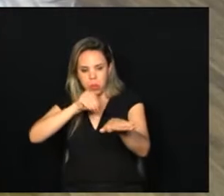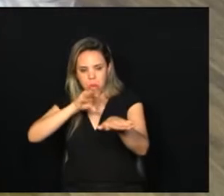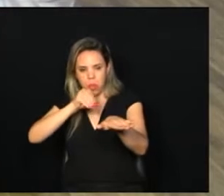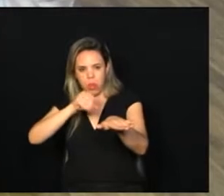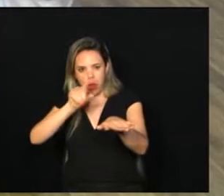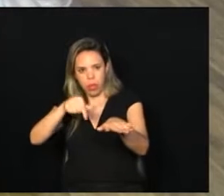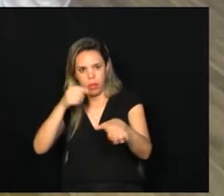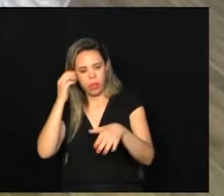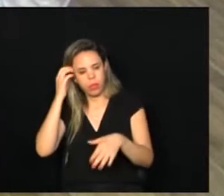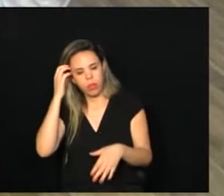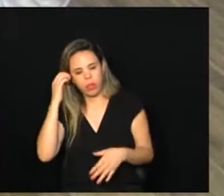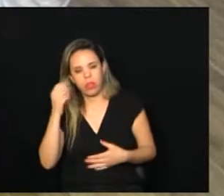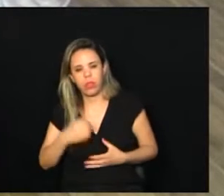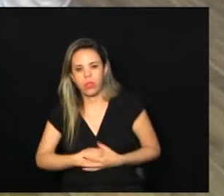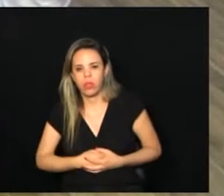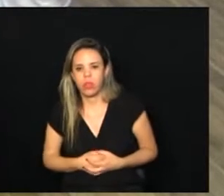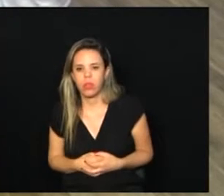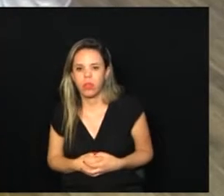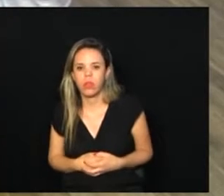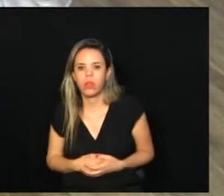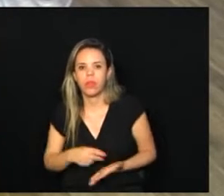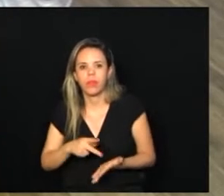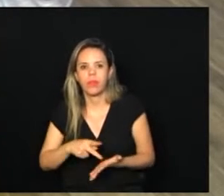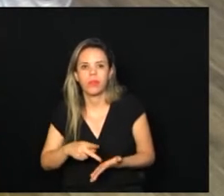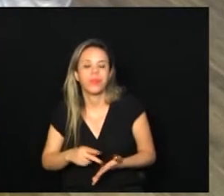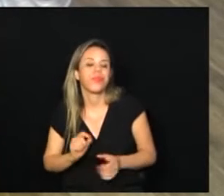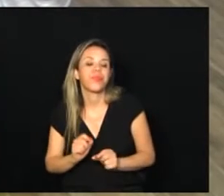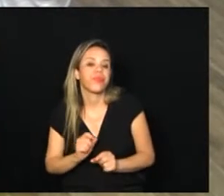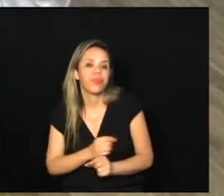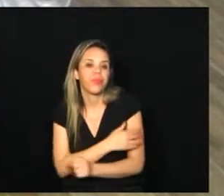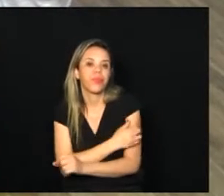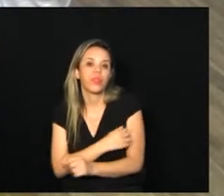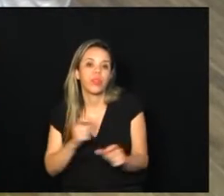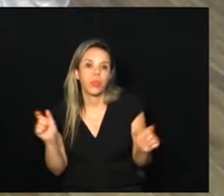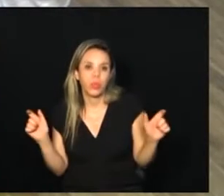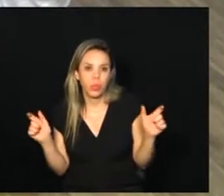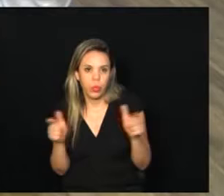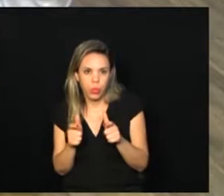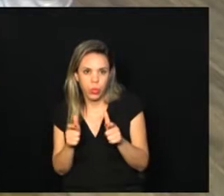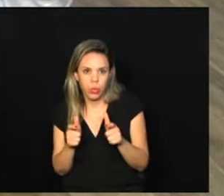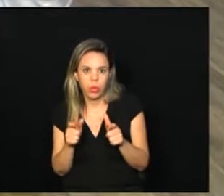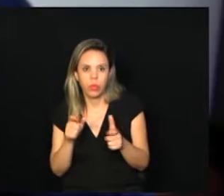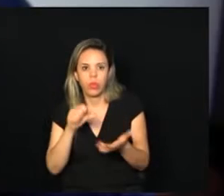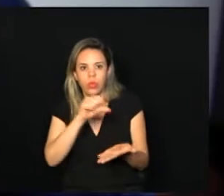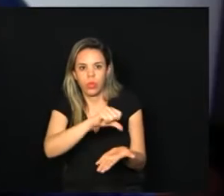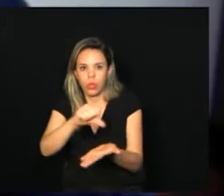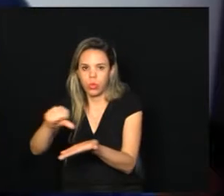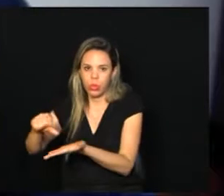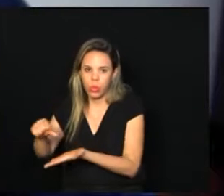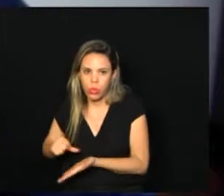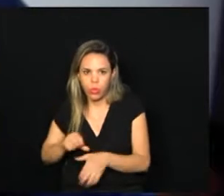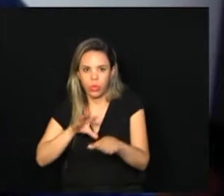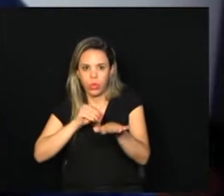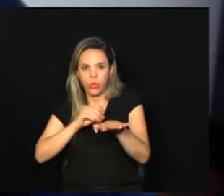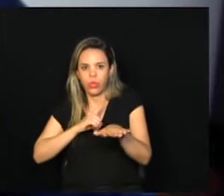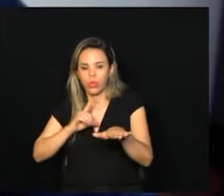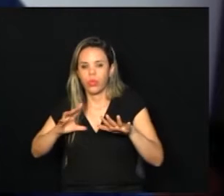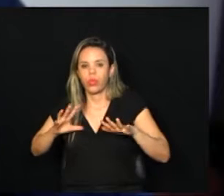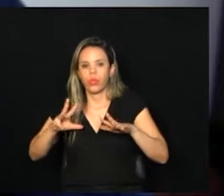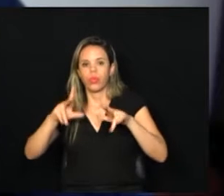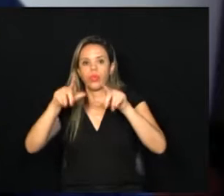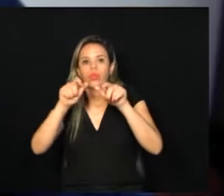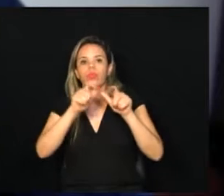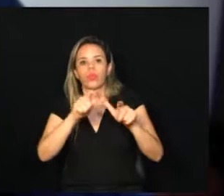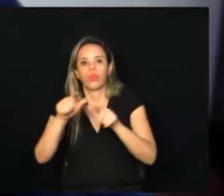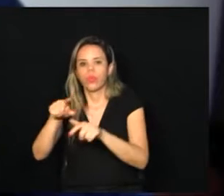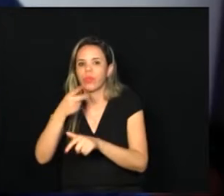isso, secretário? Não, na verdade, houve uma redução, né, nos pontos de radares, né? Existiam todos esses